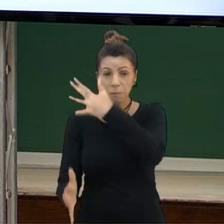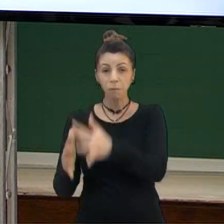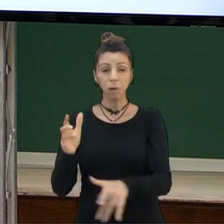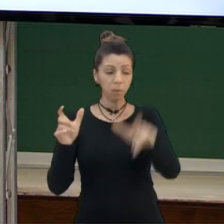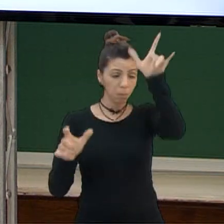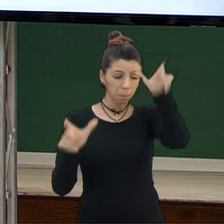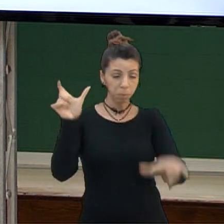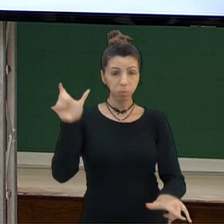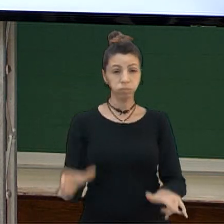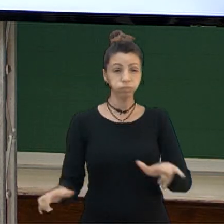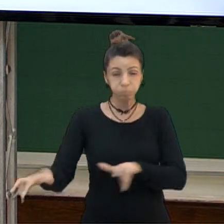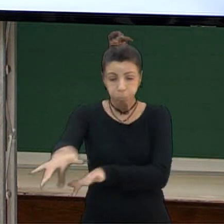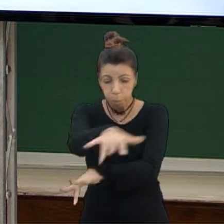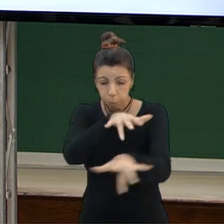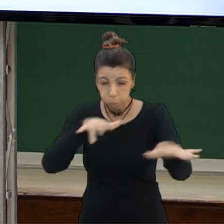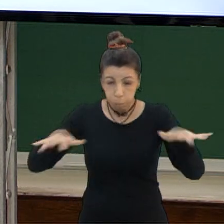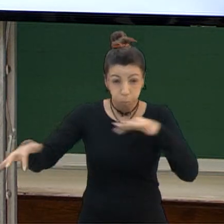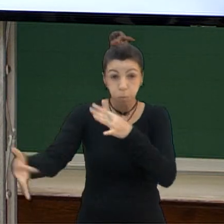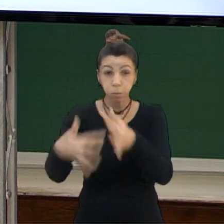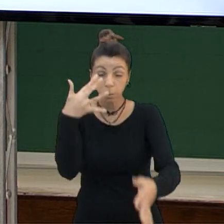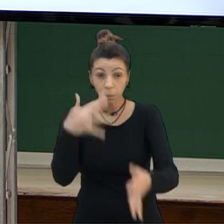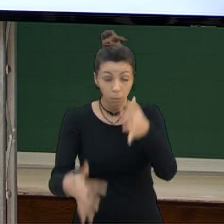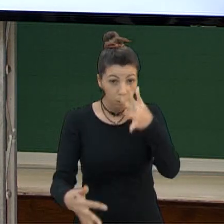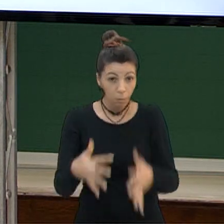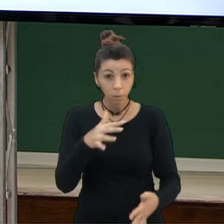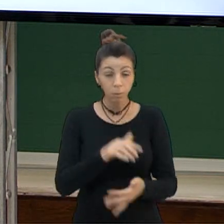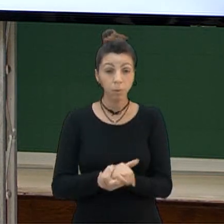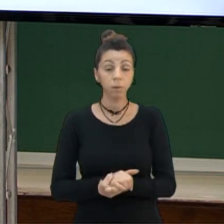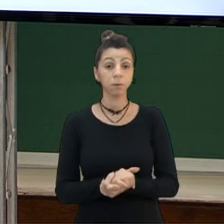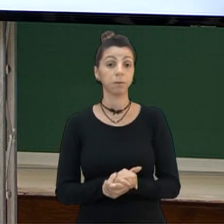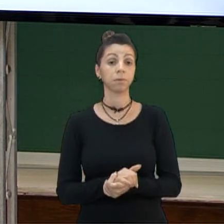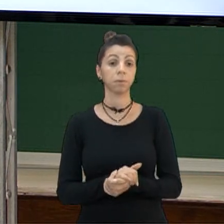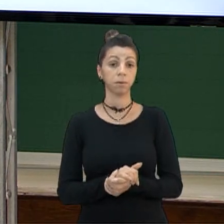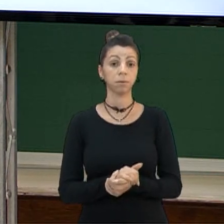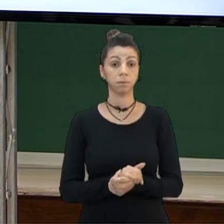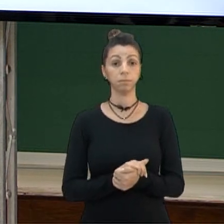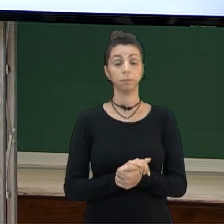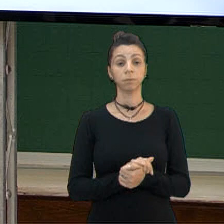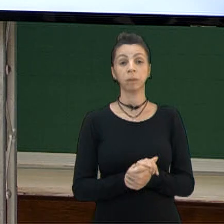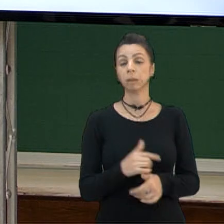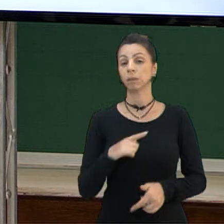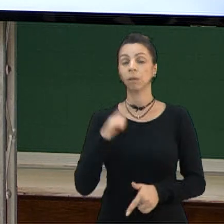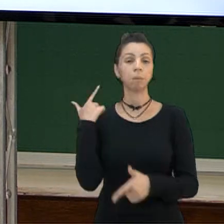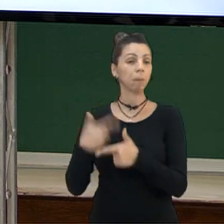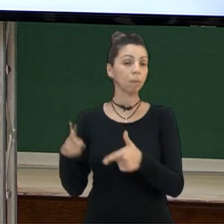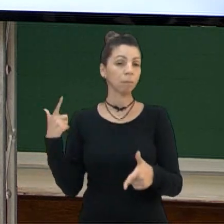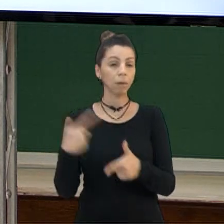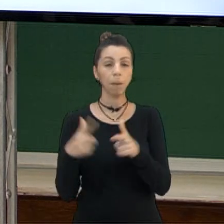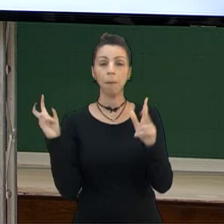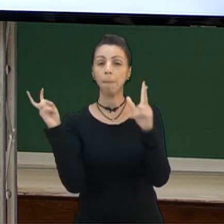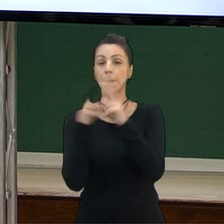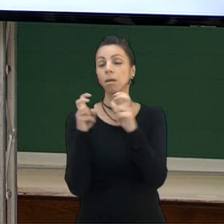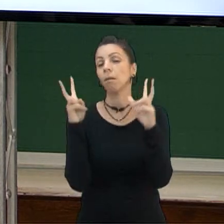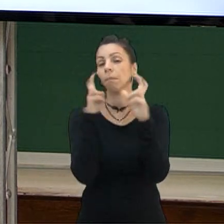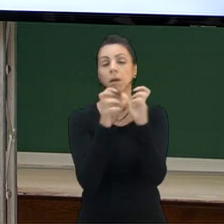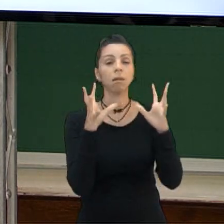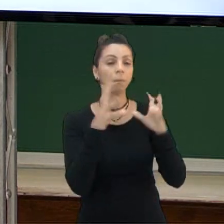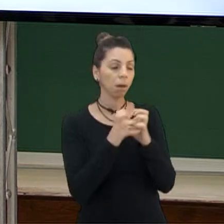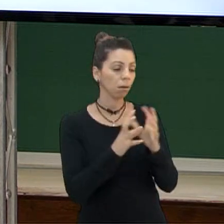pessoas. Muito conflito, tá? Então, isso você tem conflitos em várias épocas da história do Brasil,